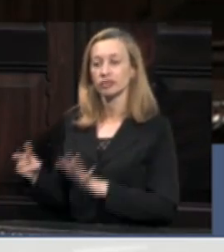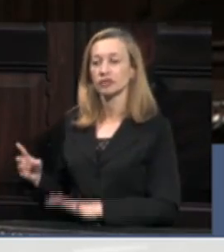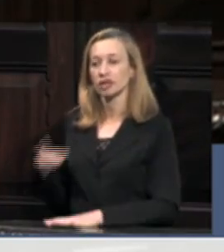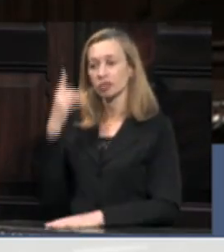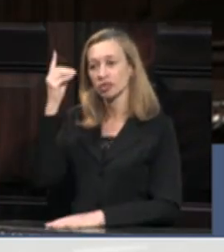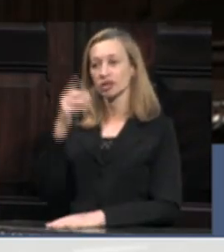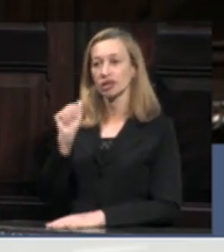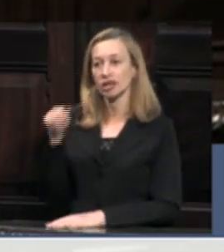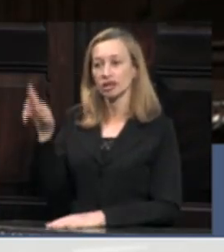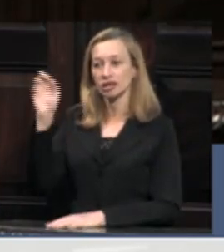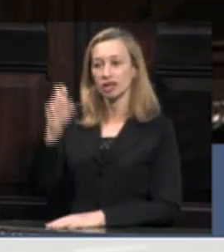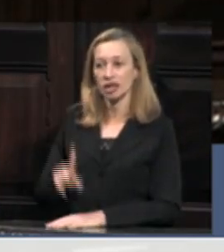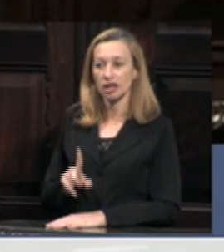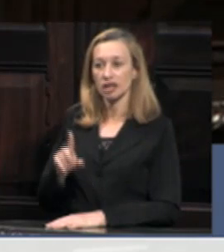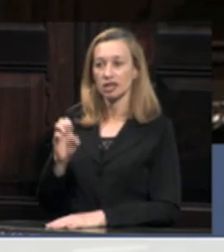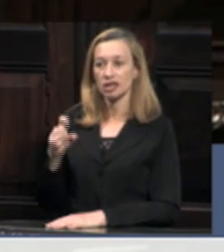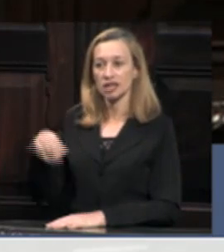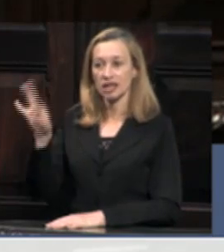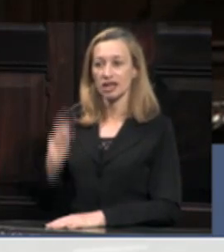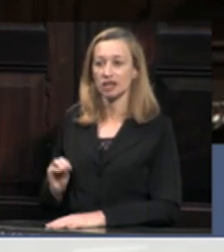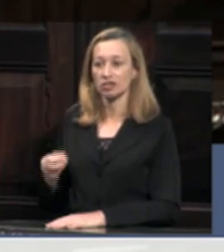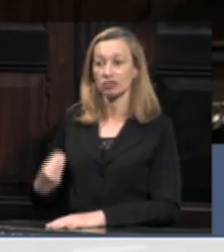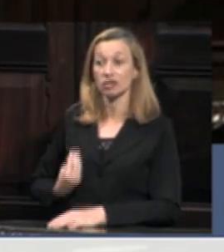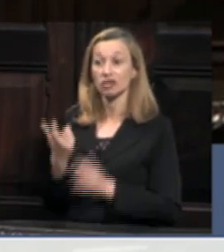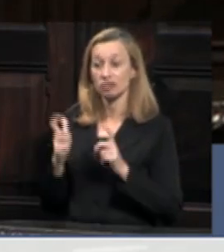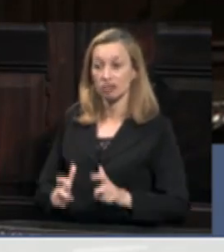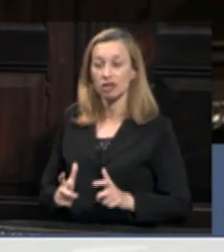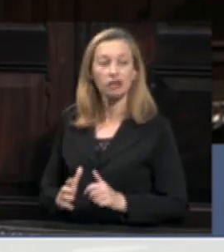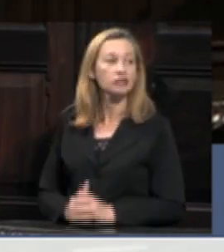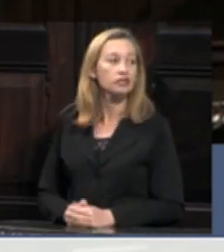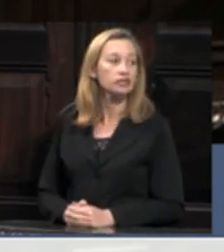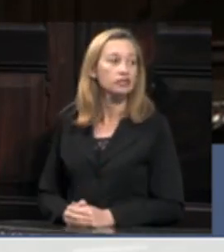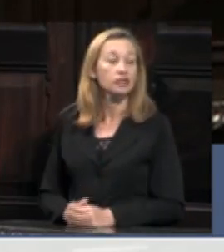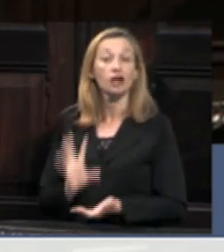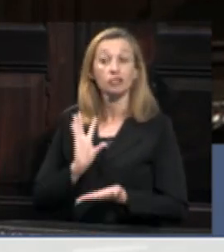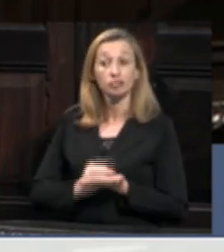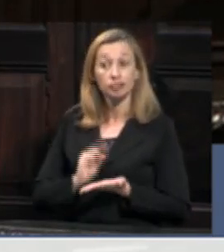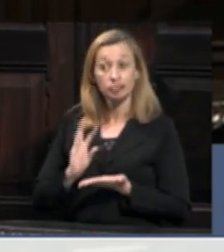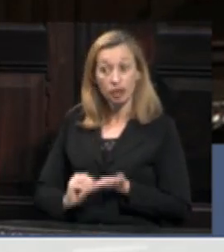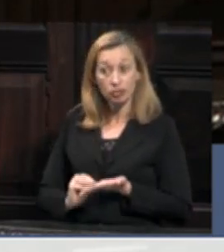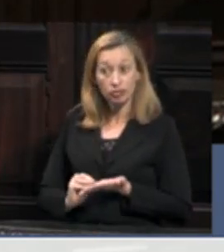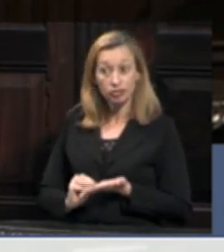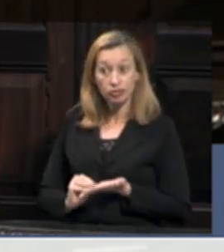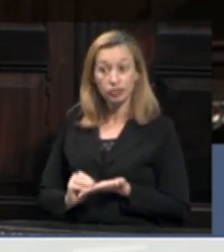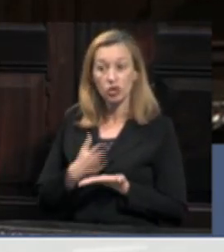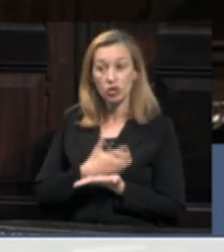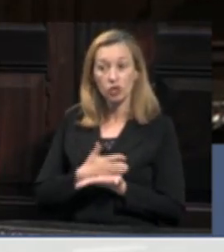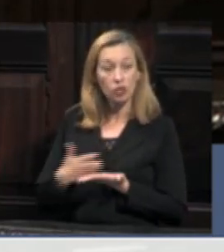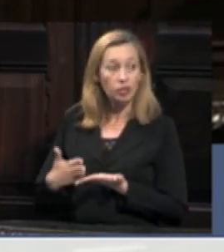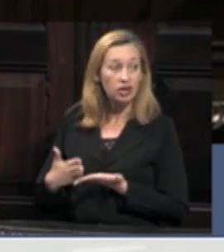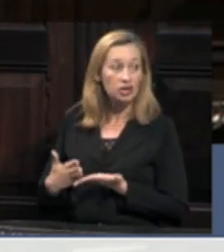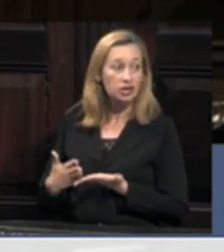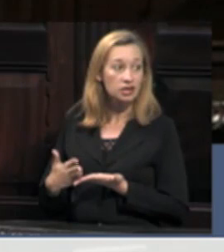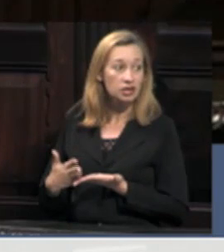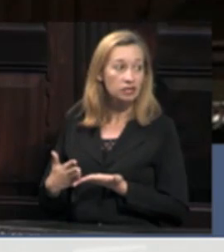André Siciliano ainda presente, a pauta começa a